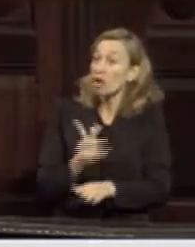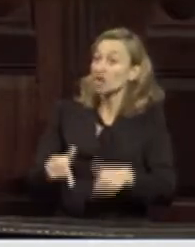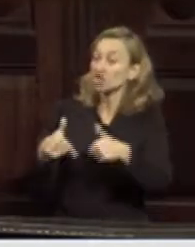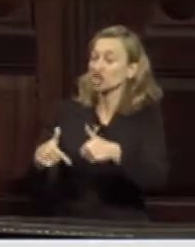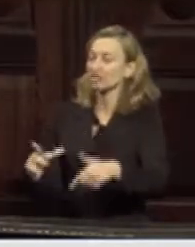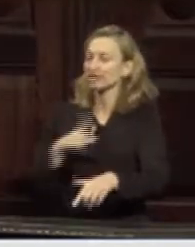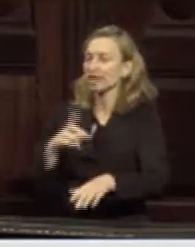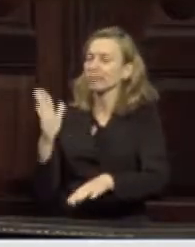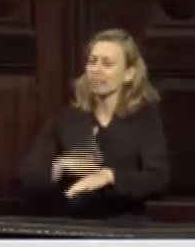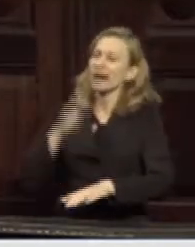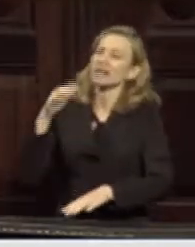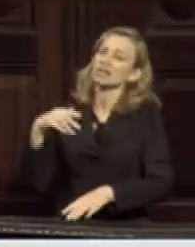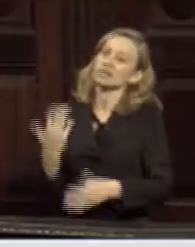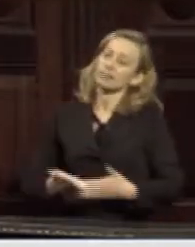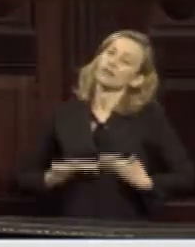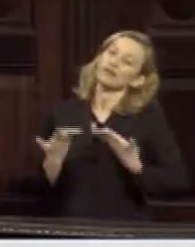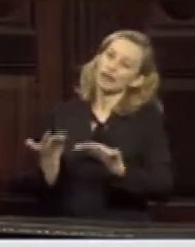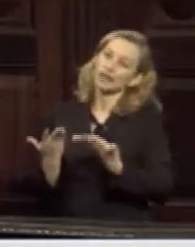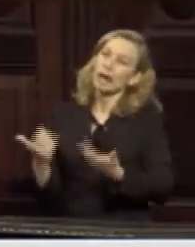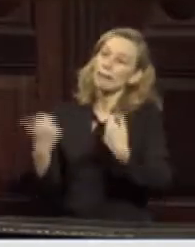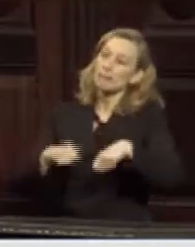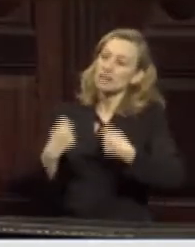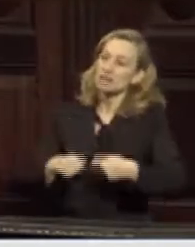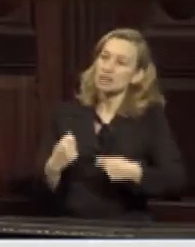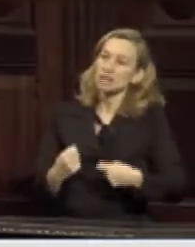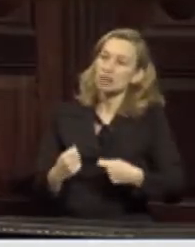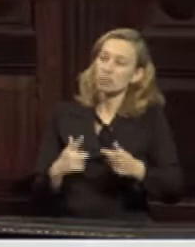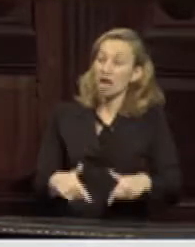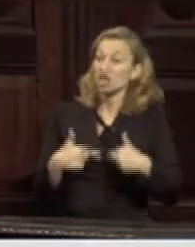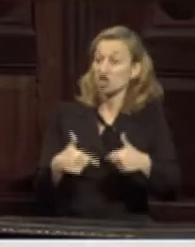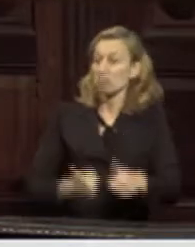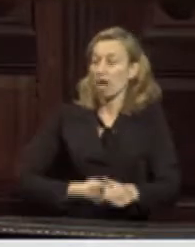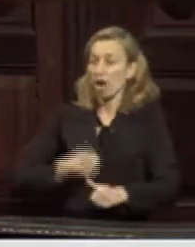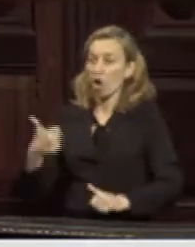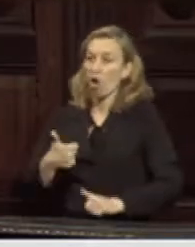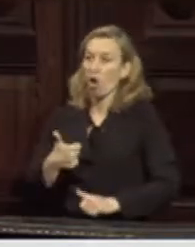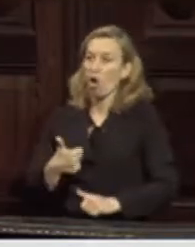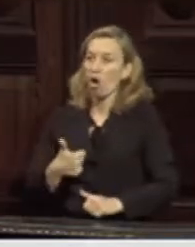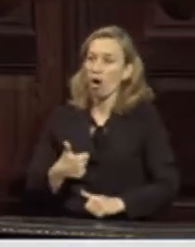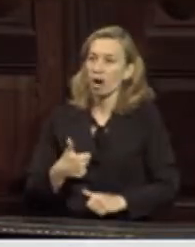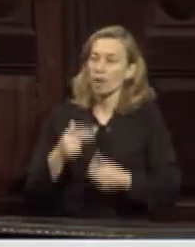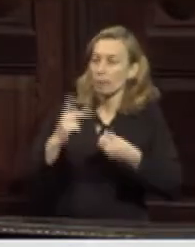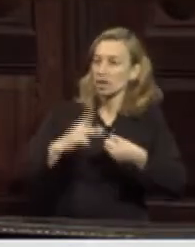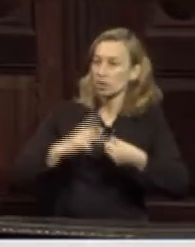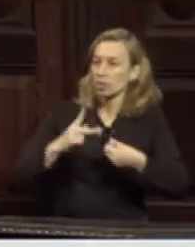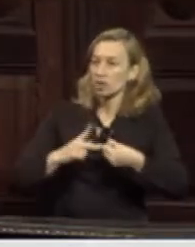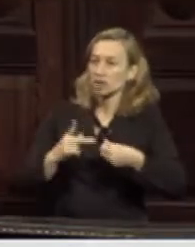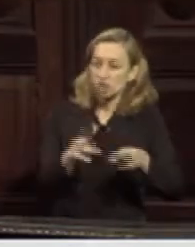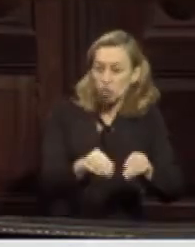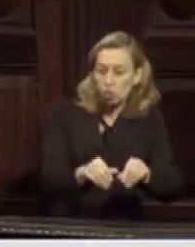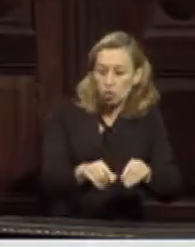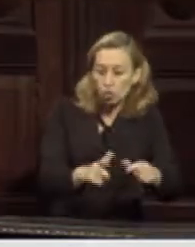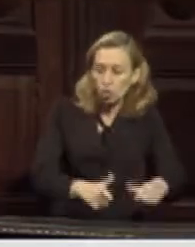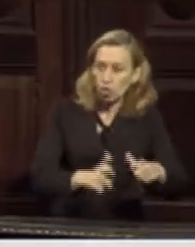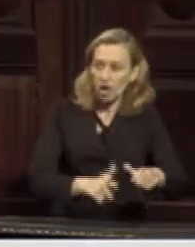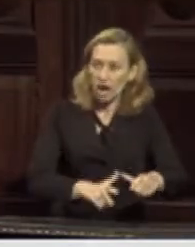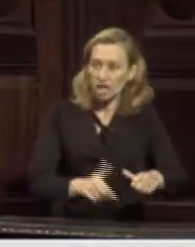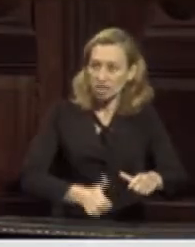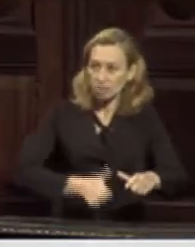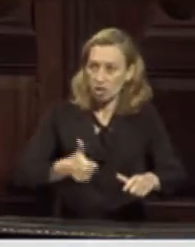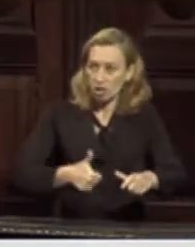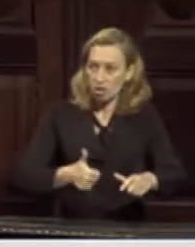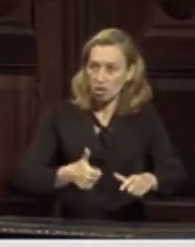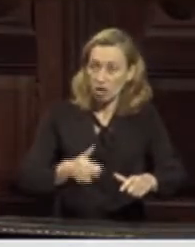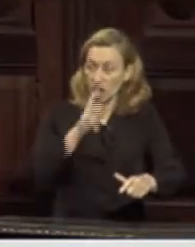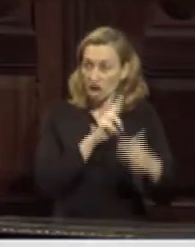crescer. Precisamos cobrar da Petrobras que ela tome uma definição sobre os campos maduros, sob sua